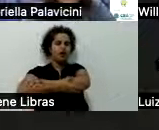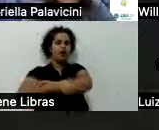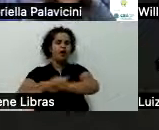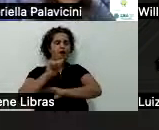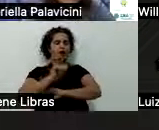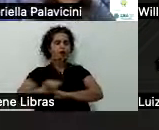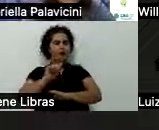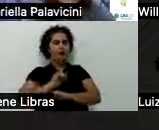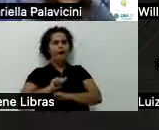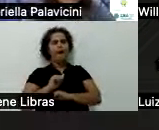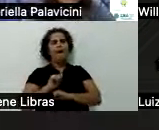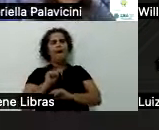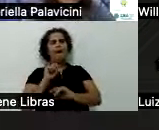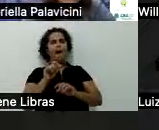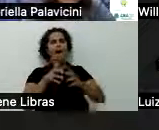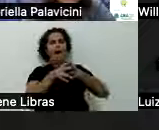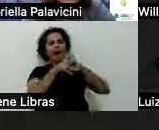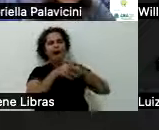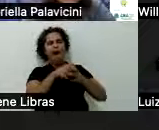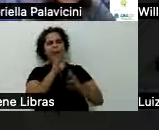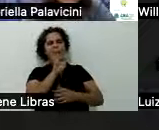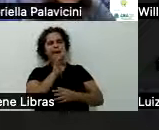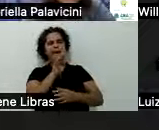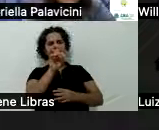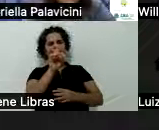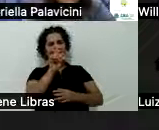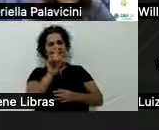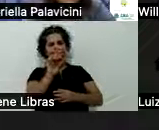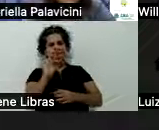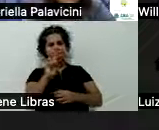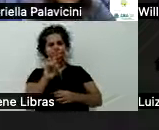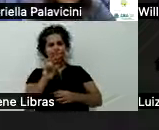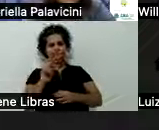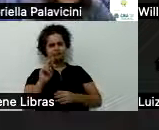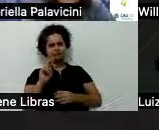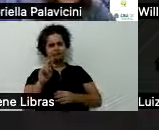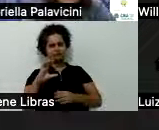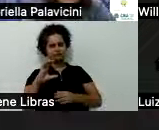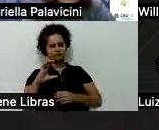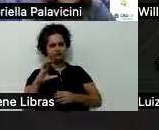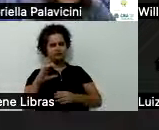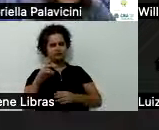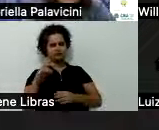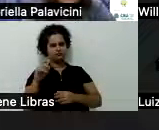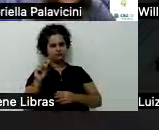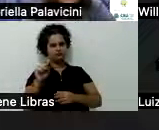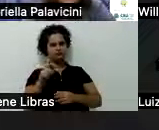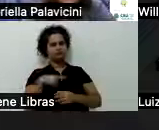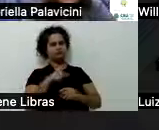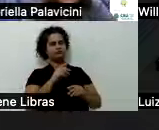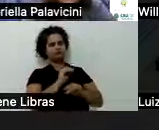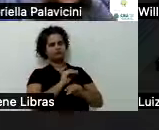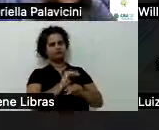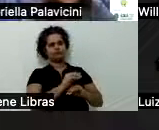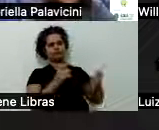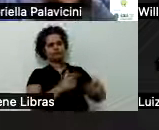Food Trucks, que são o ente privado que vai cuidar da manutenção. Então, eles